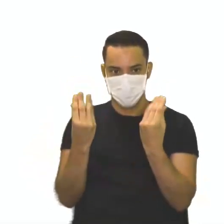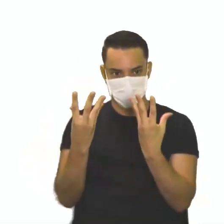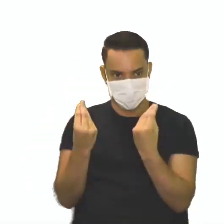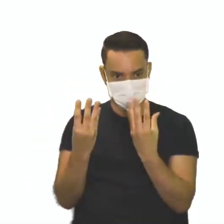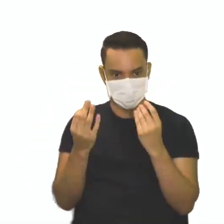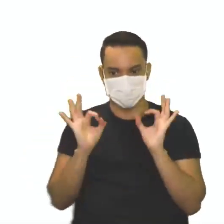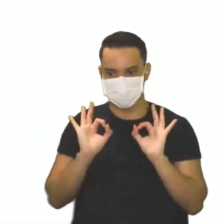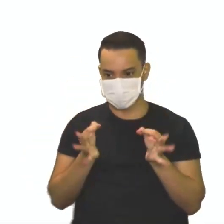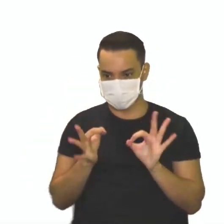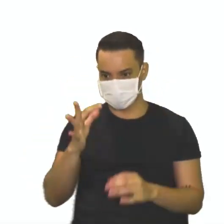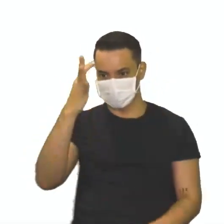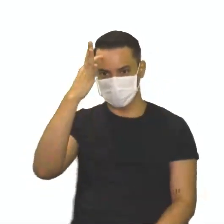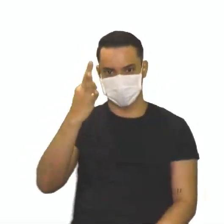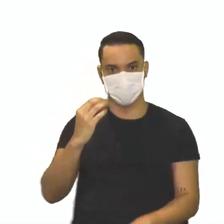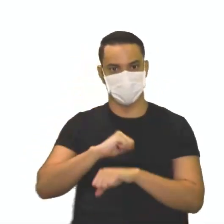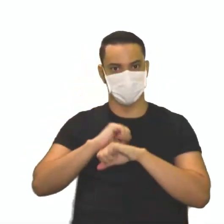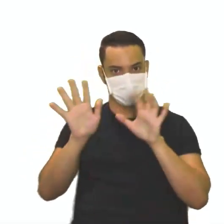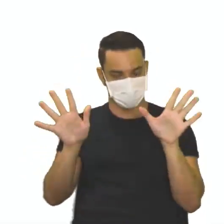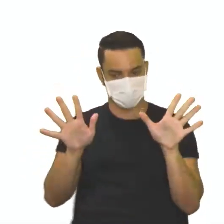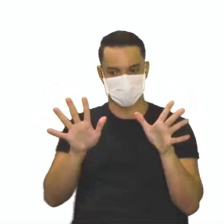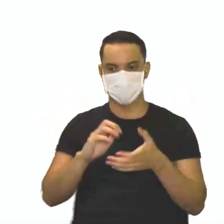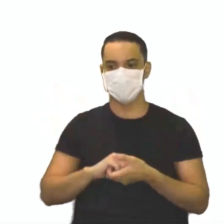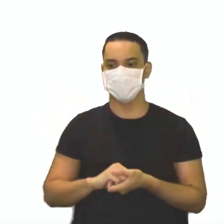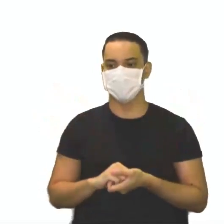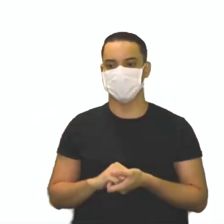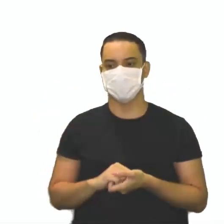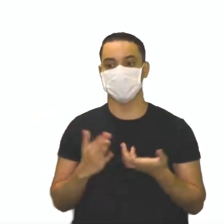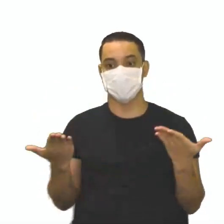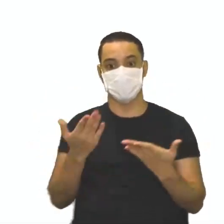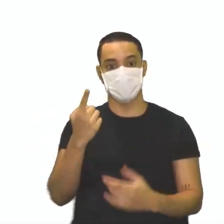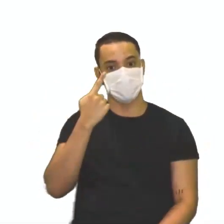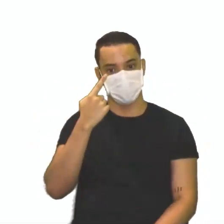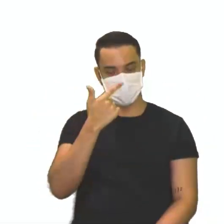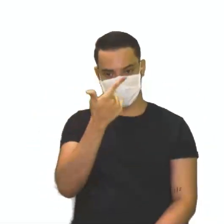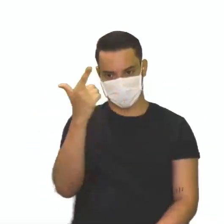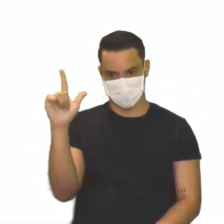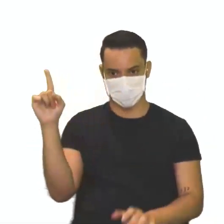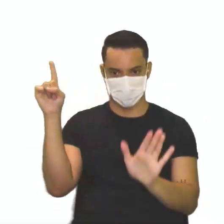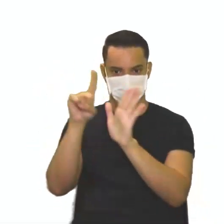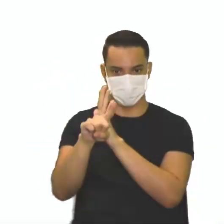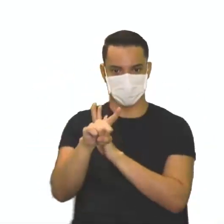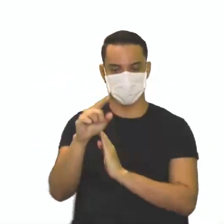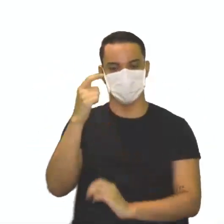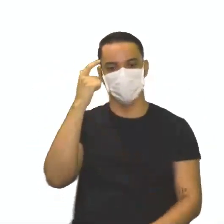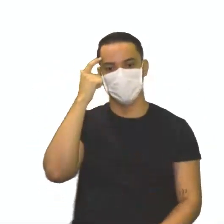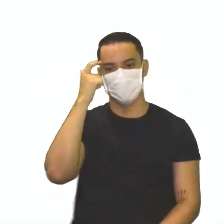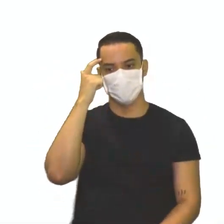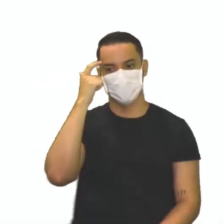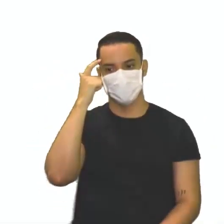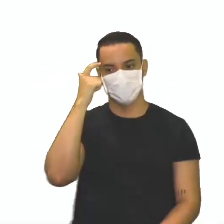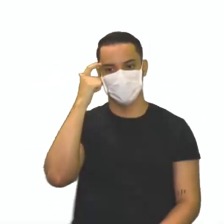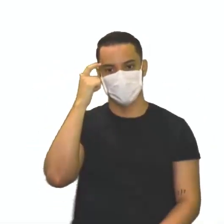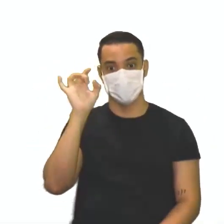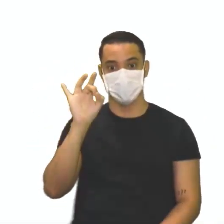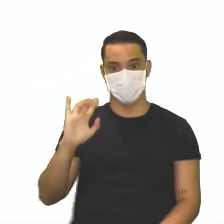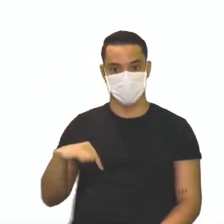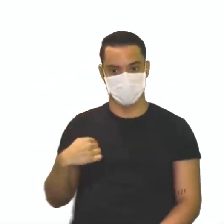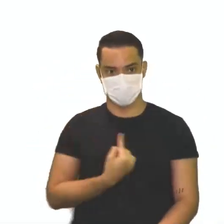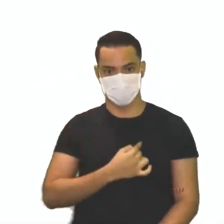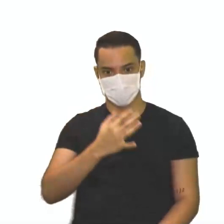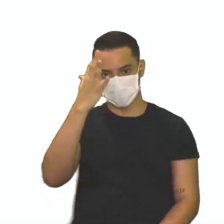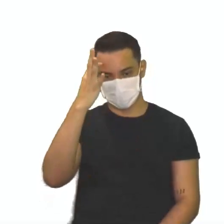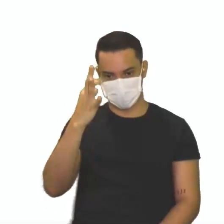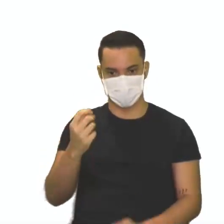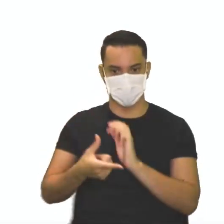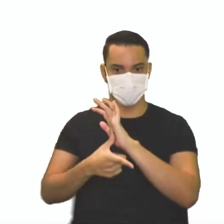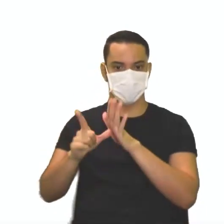Entendido isso? Ok. Vamos ver aqui mais uma questão. Então, ali só para a gente ver, olha só como eu falei